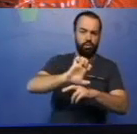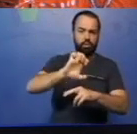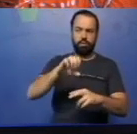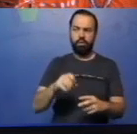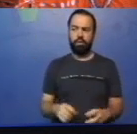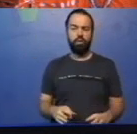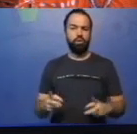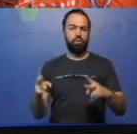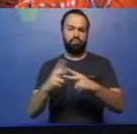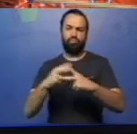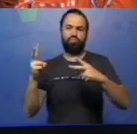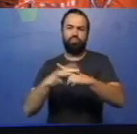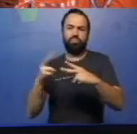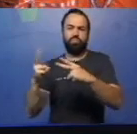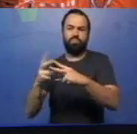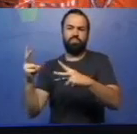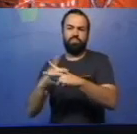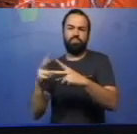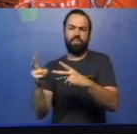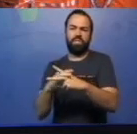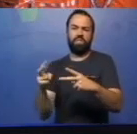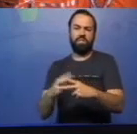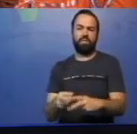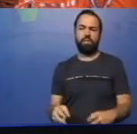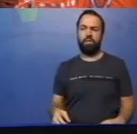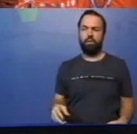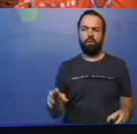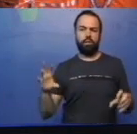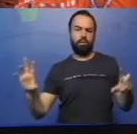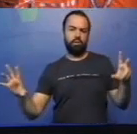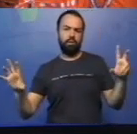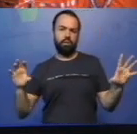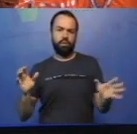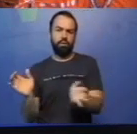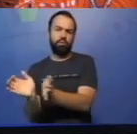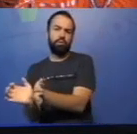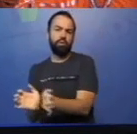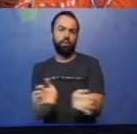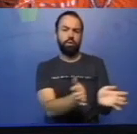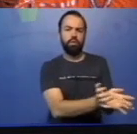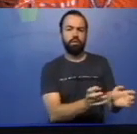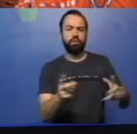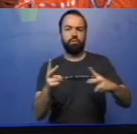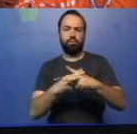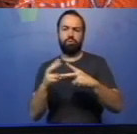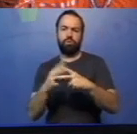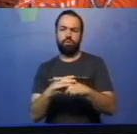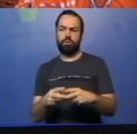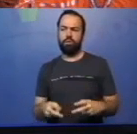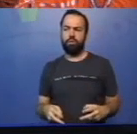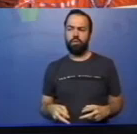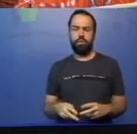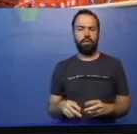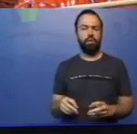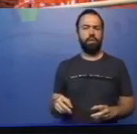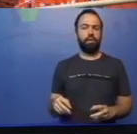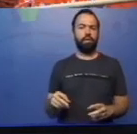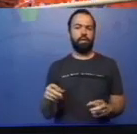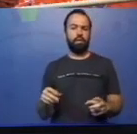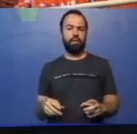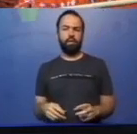Na África, que tem milhares de etnias, né, como nós acabamos de ver atualmente, aproximadamente 2.000 etnias, elas convivem